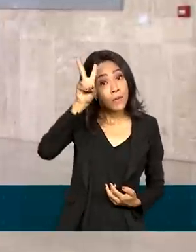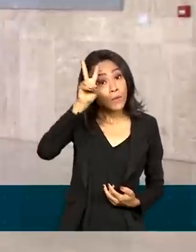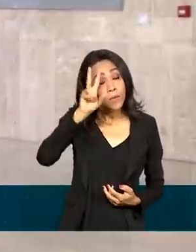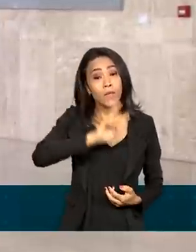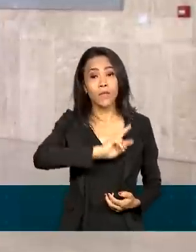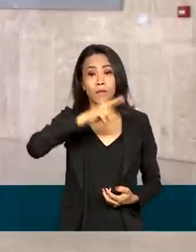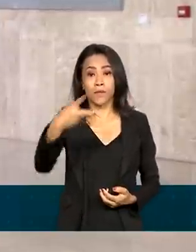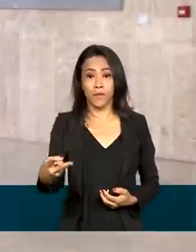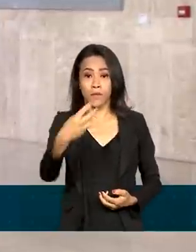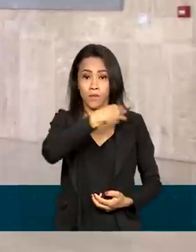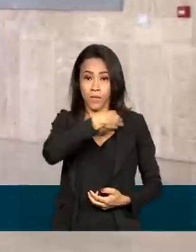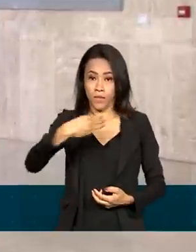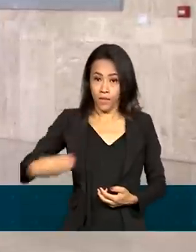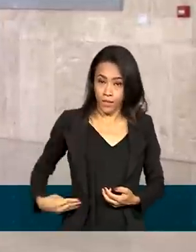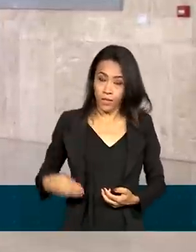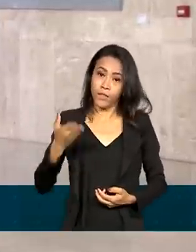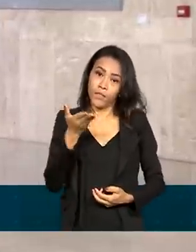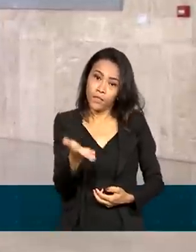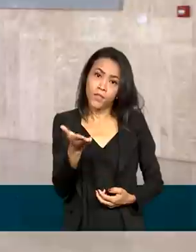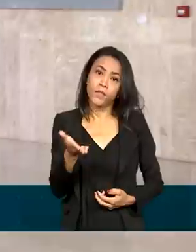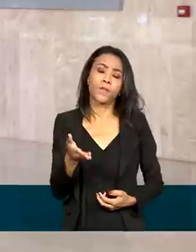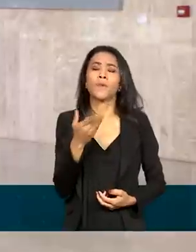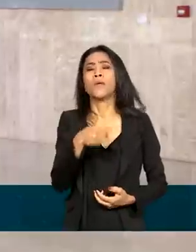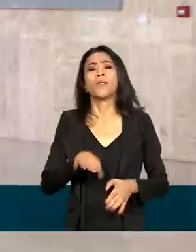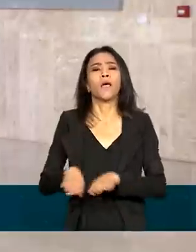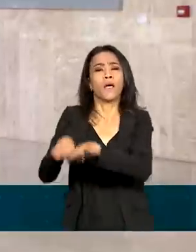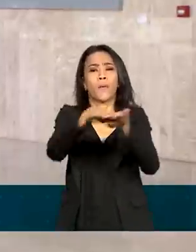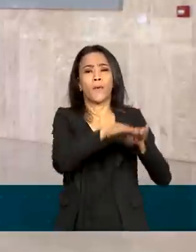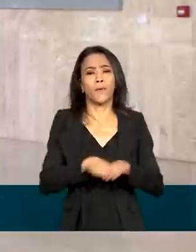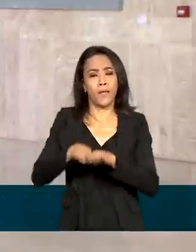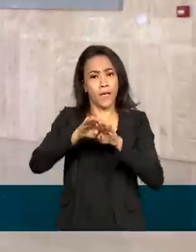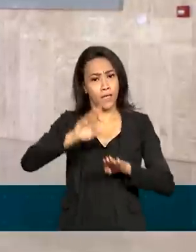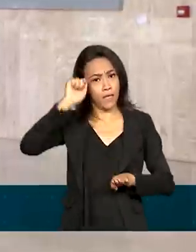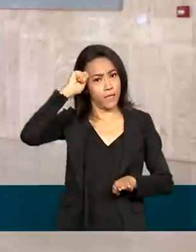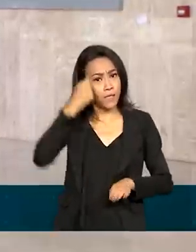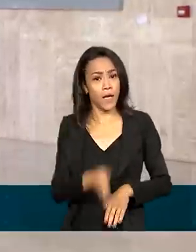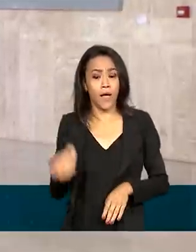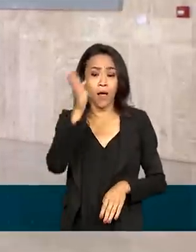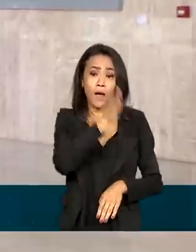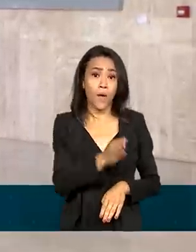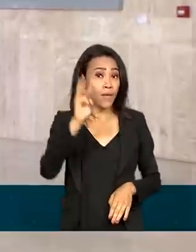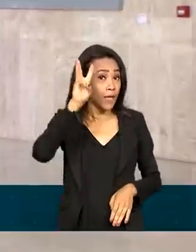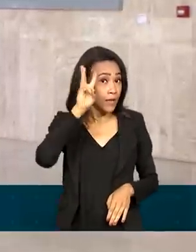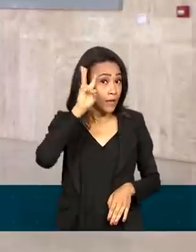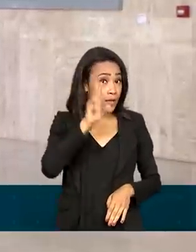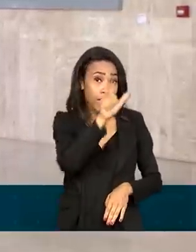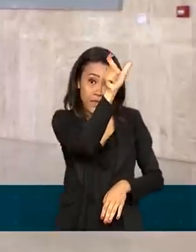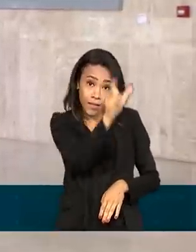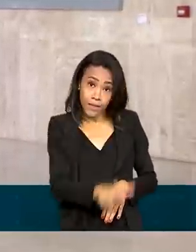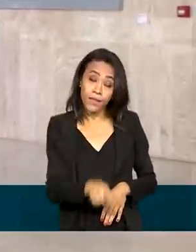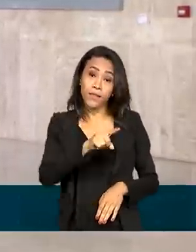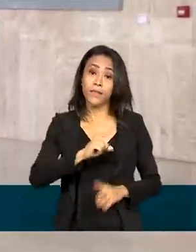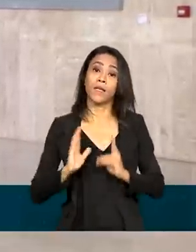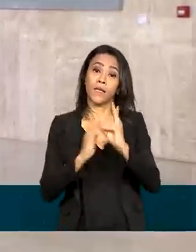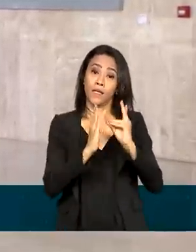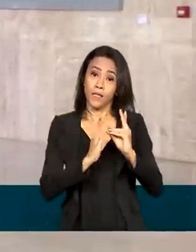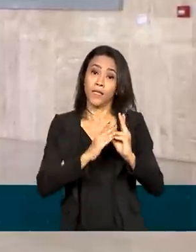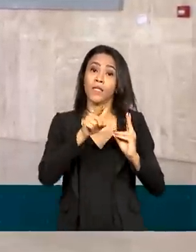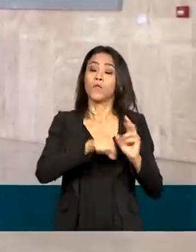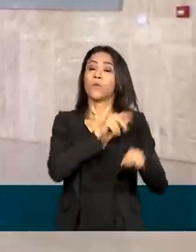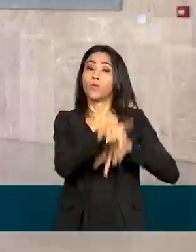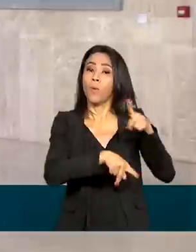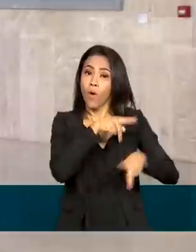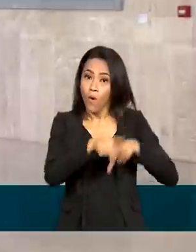cargo de Danielle Franco né a frente do Ministério da Igualdade racial na terça-feira de Sônia Guajajara a frente do Ministério dos povos